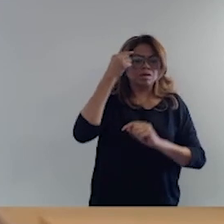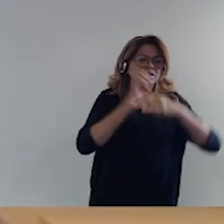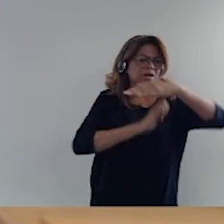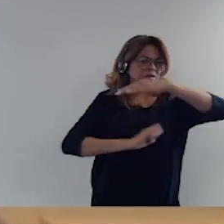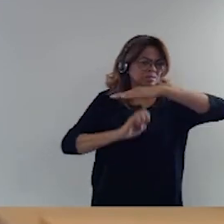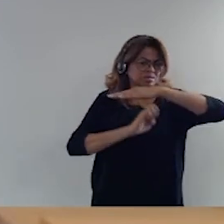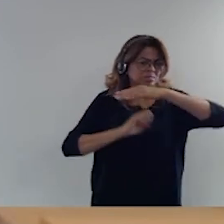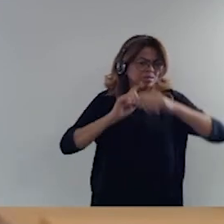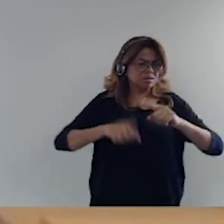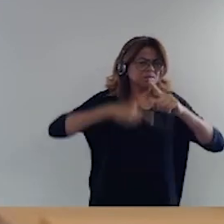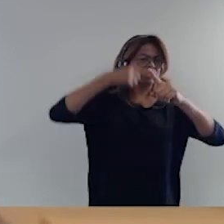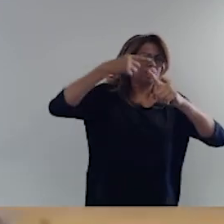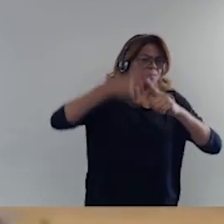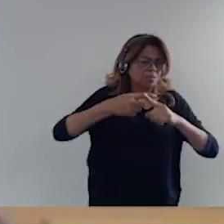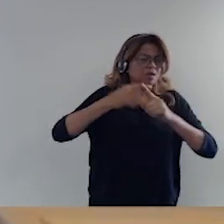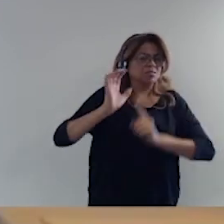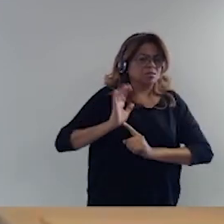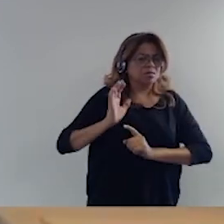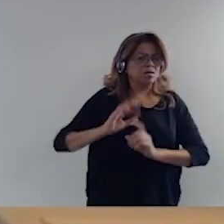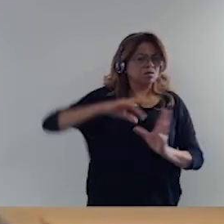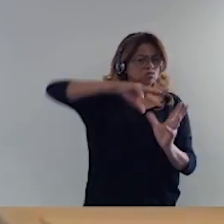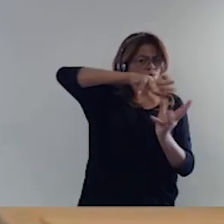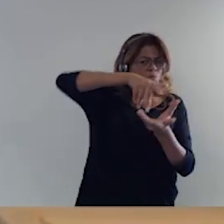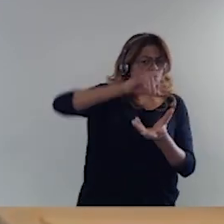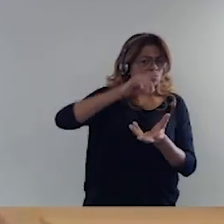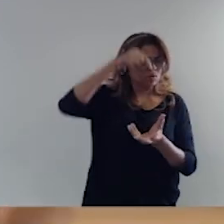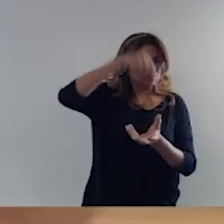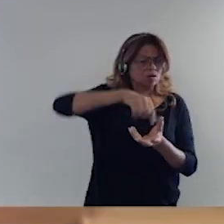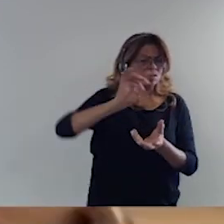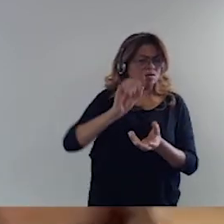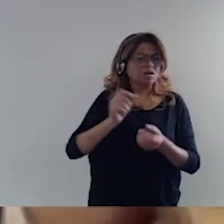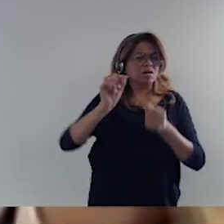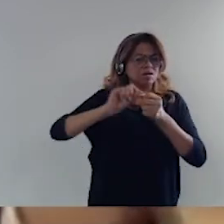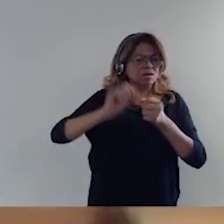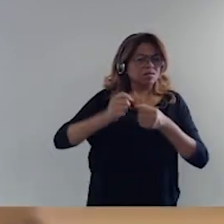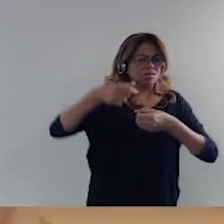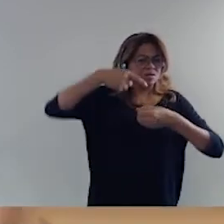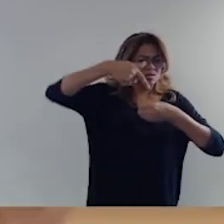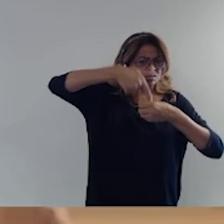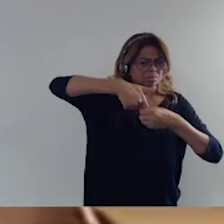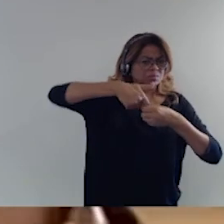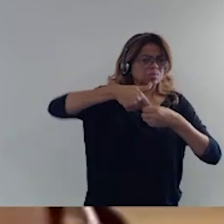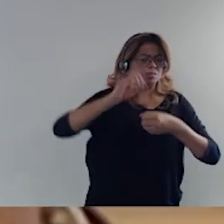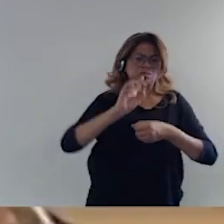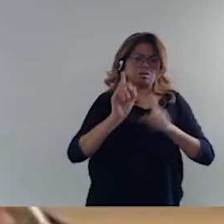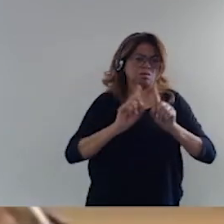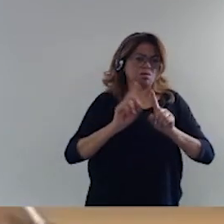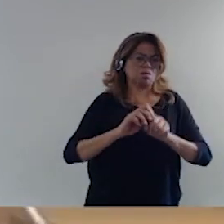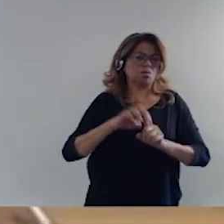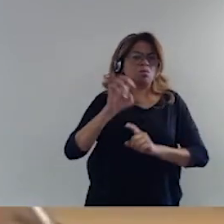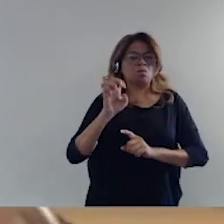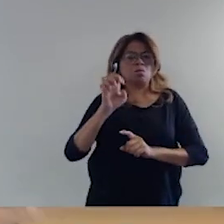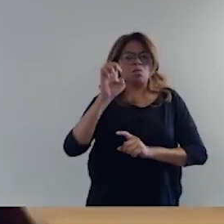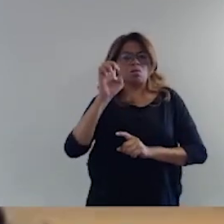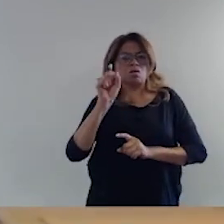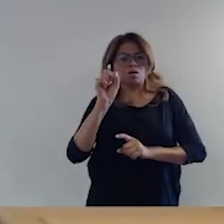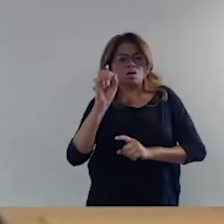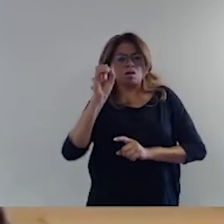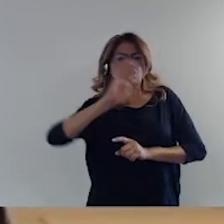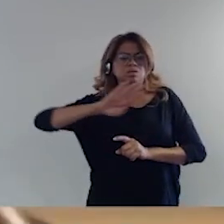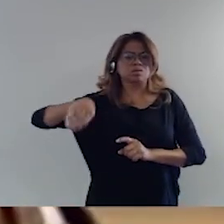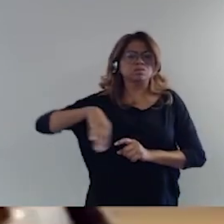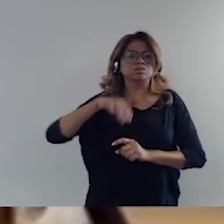já não são as que produziam petróleo, como a Exxon e a Shell. Já não são as que